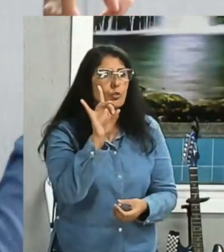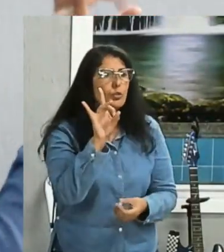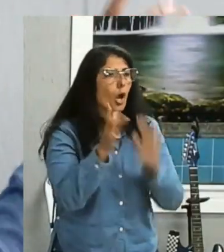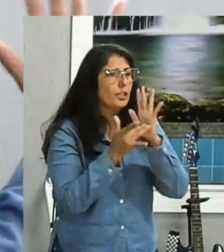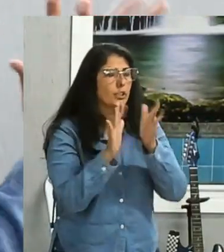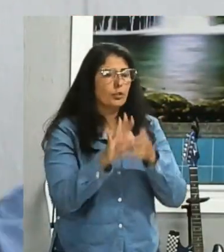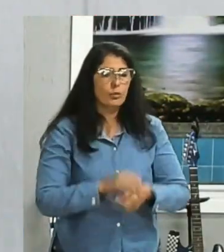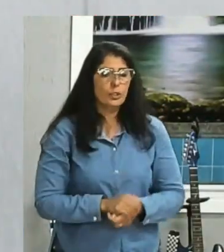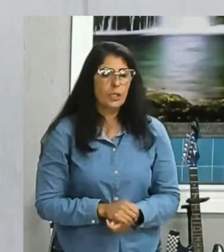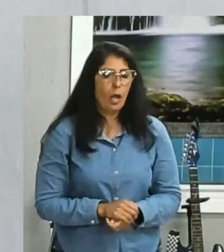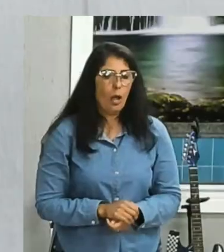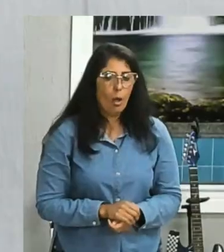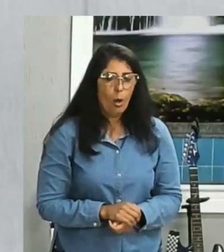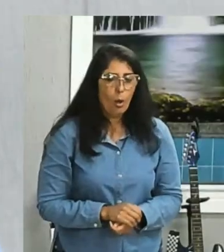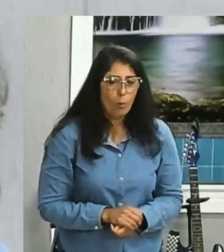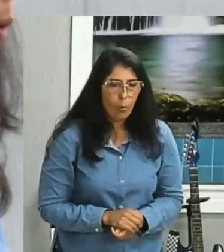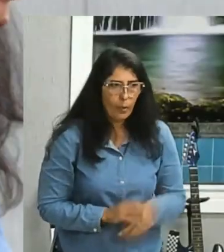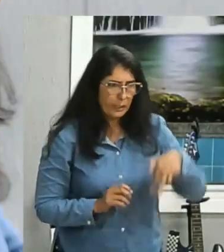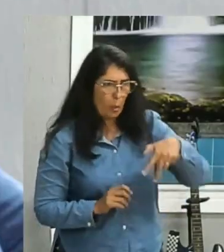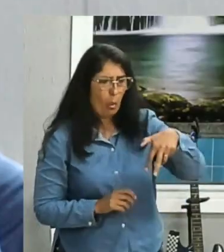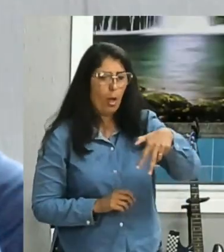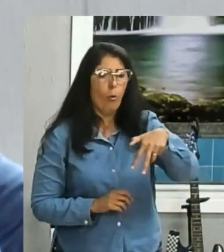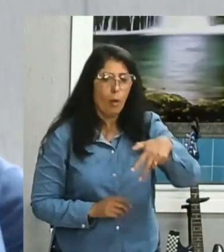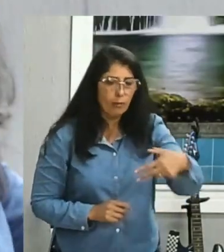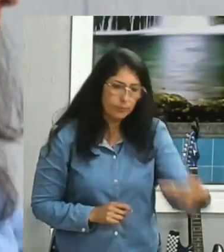Não vai ter batalha não precisa.